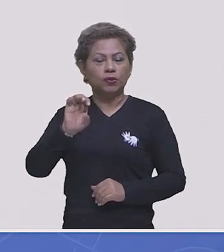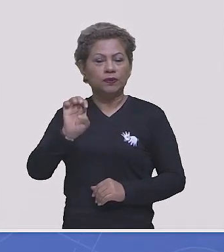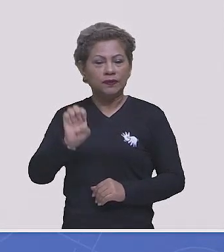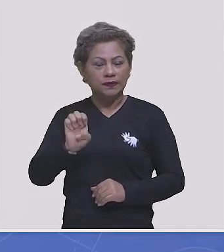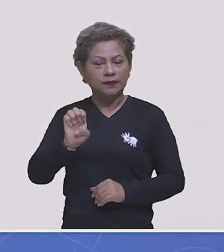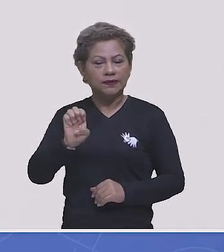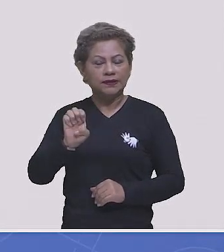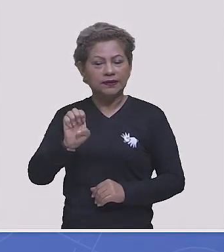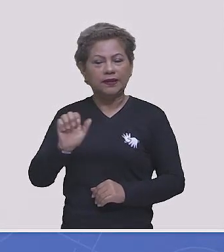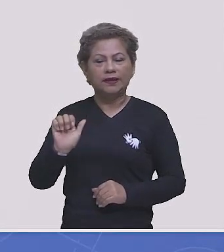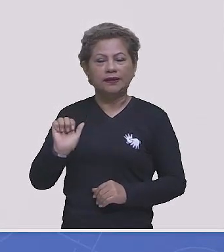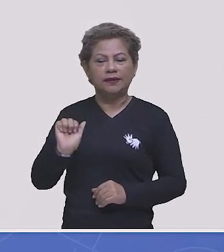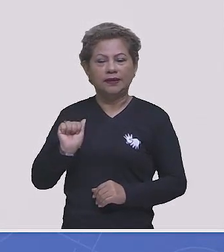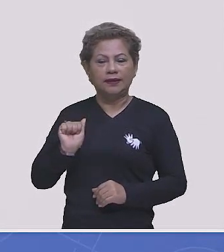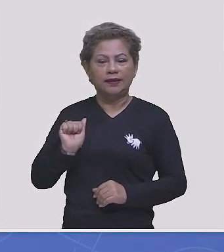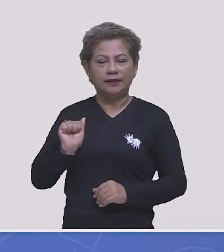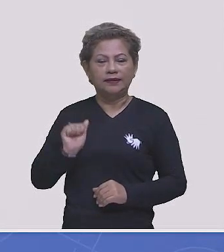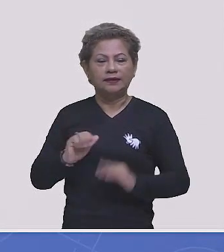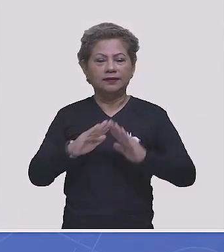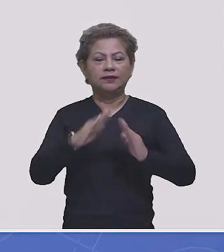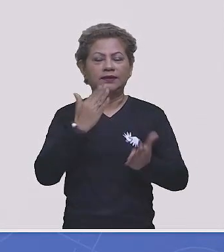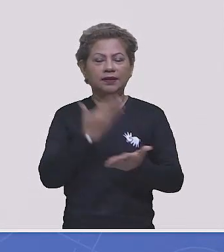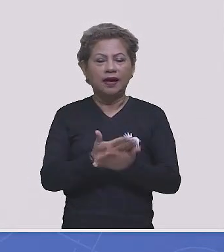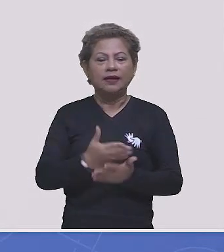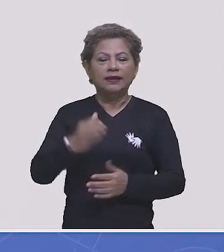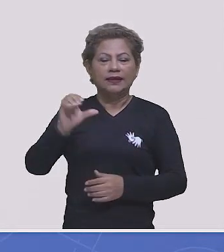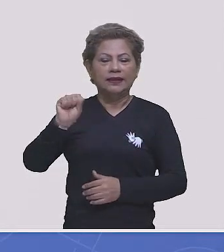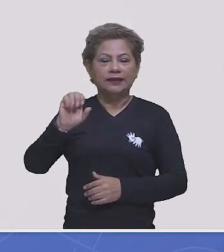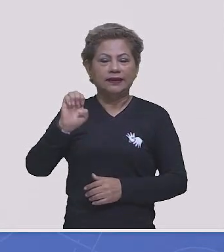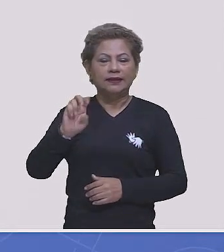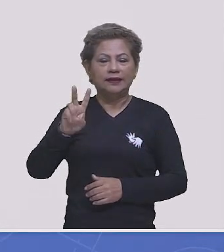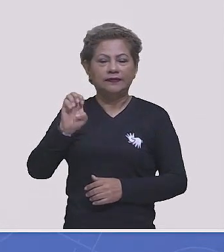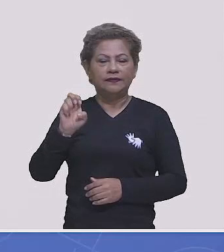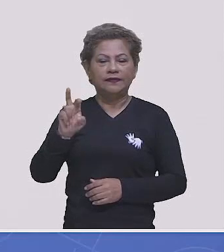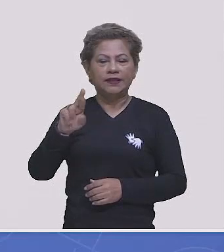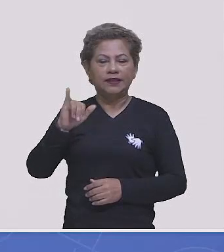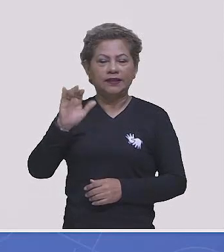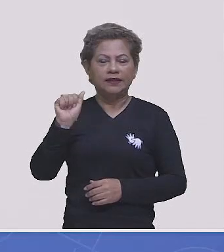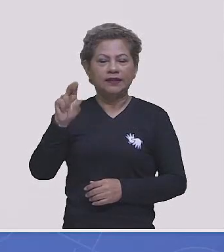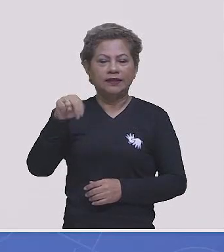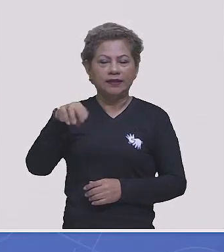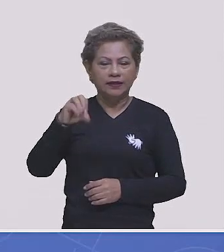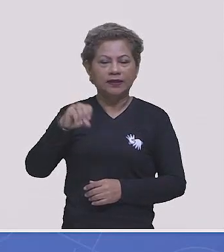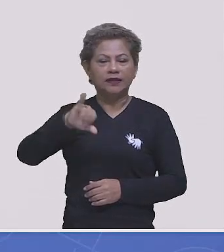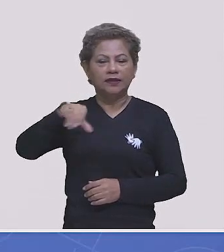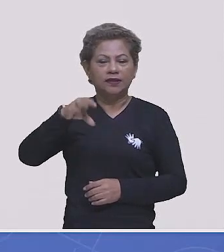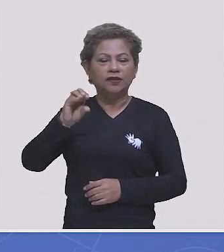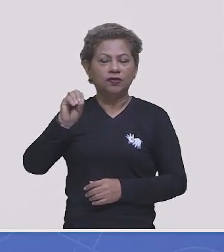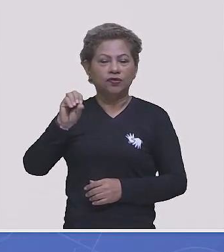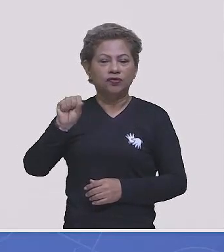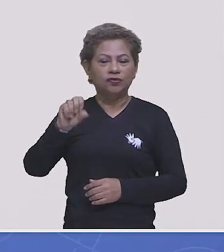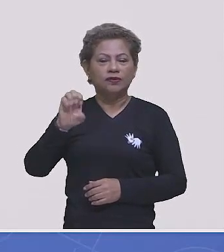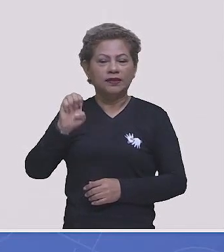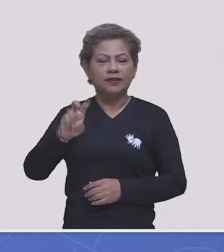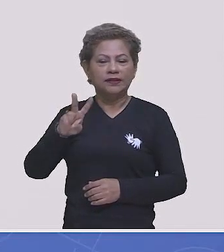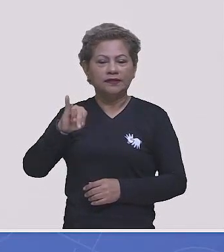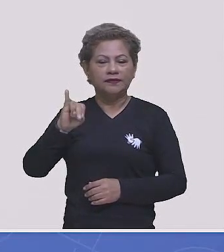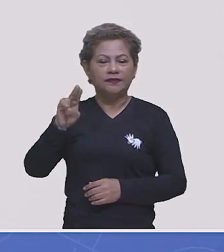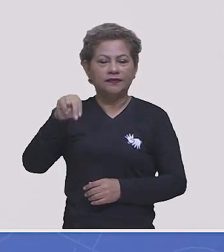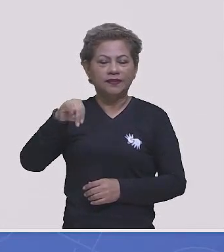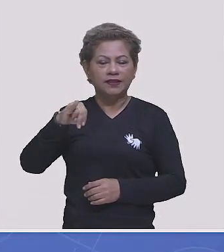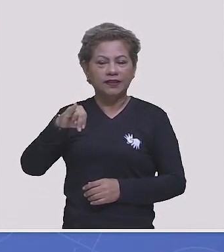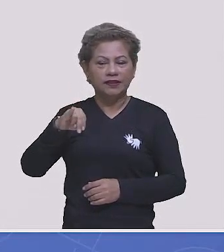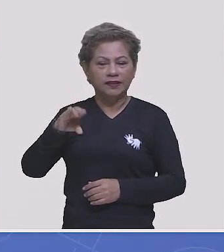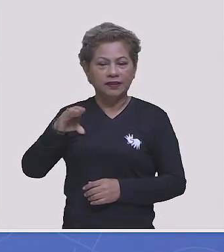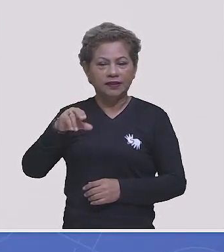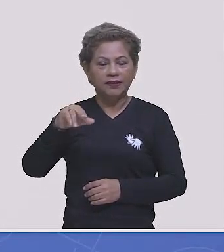letra A. E ele é da Escola Severiano José Vinícius Cardoso de Souza. Muito bem, obrigada pela participação,